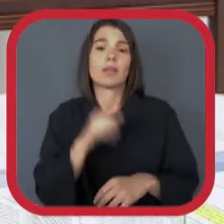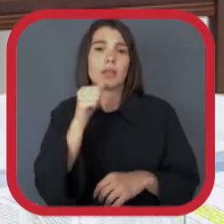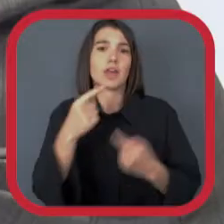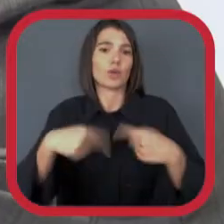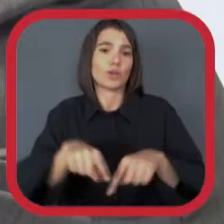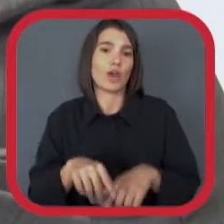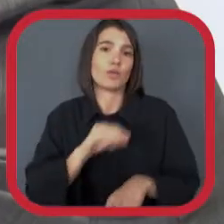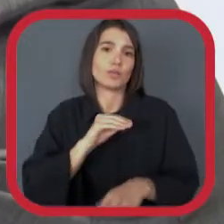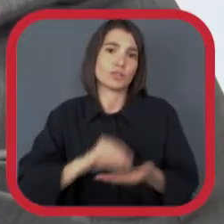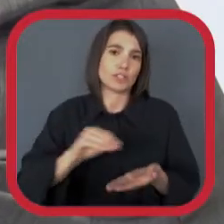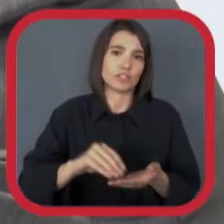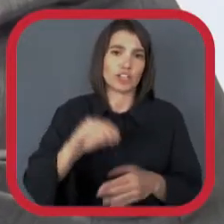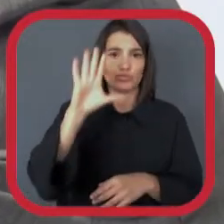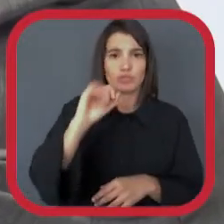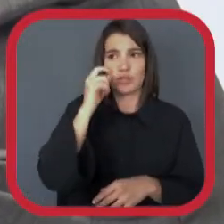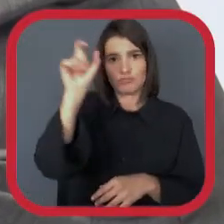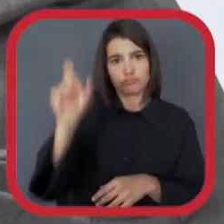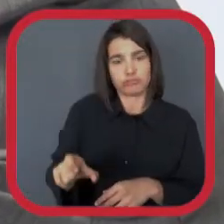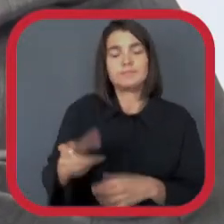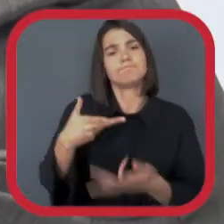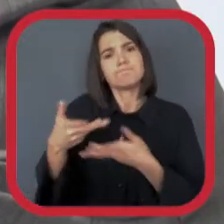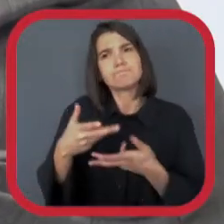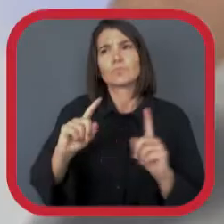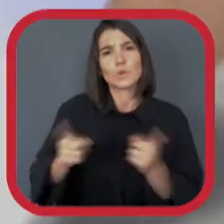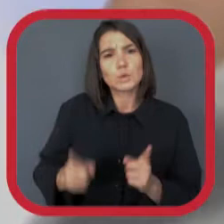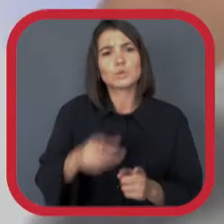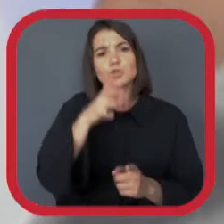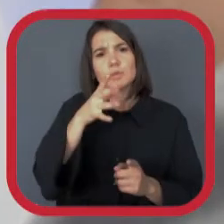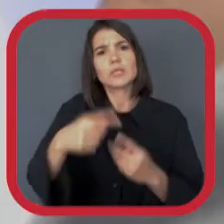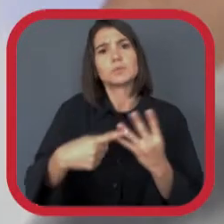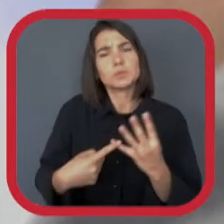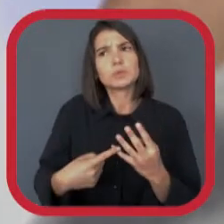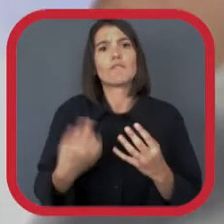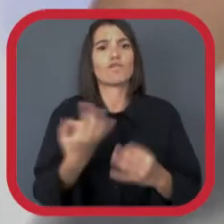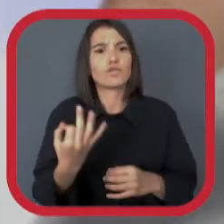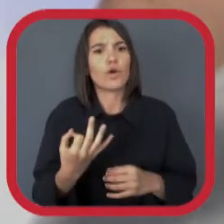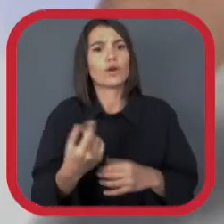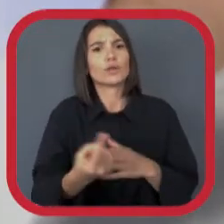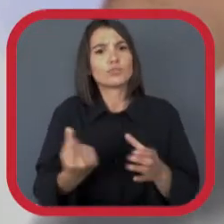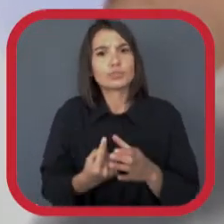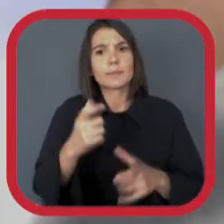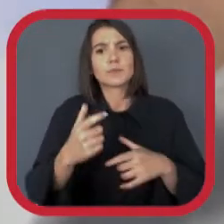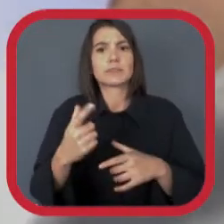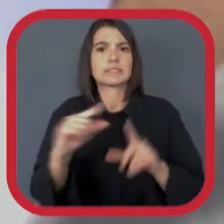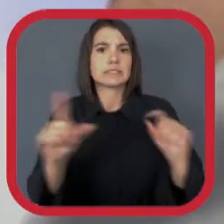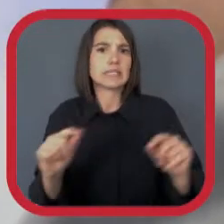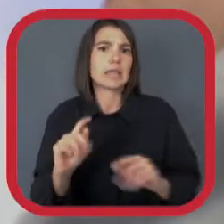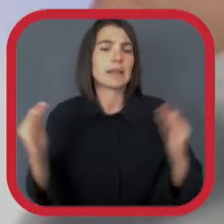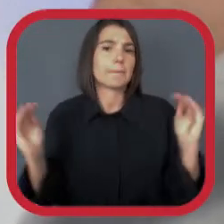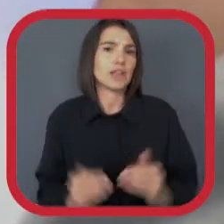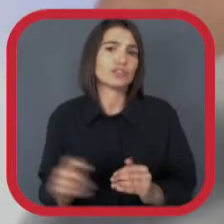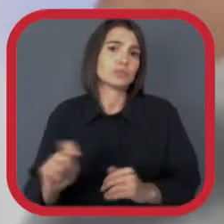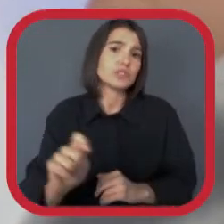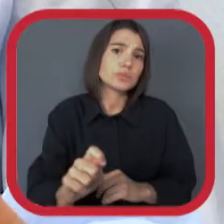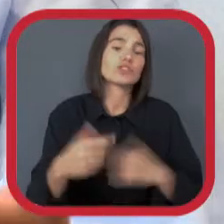uma reunião com o Sr. Secretário de Estado, onde também faço este briefing, visto que houve o confinamento, tivemos menos saídas durante os